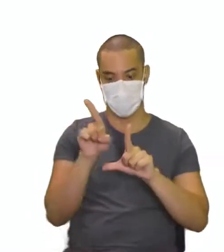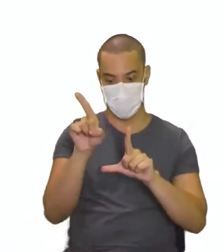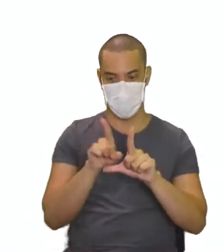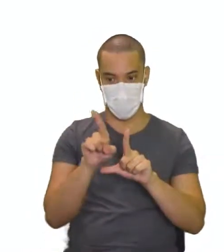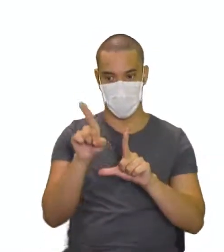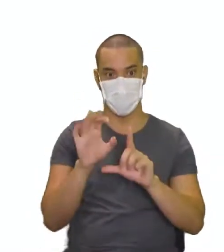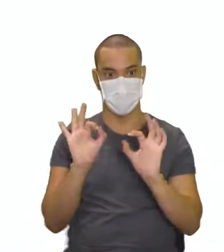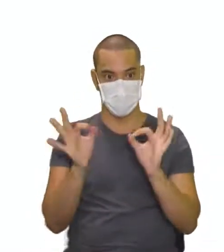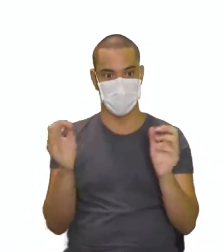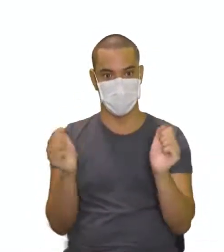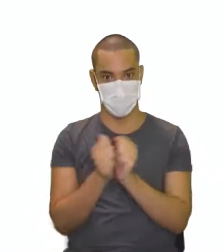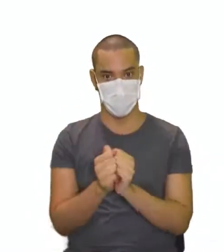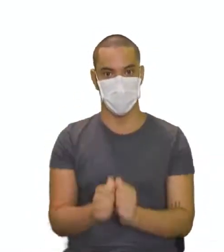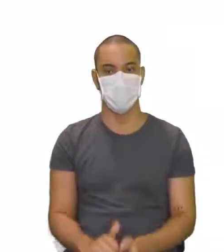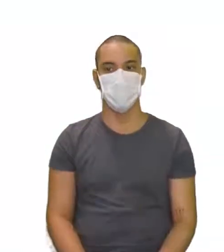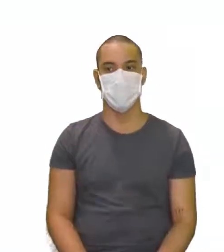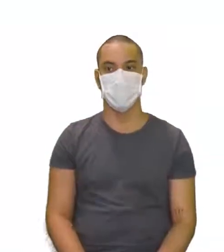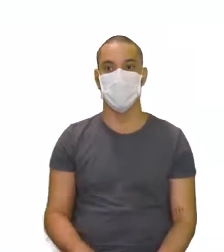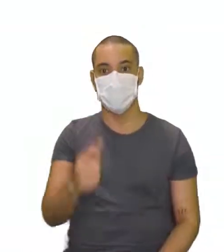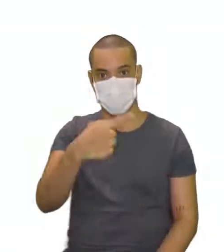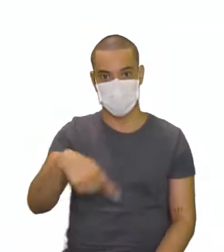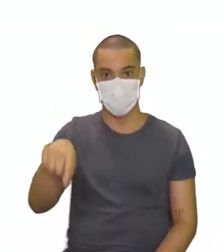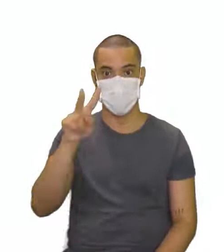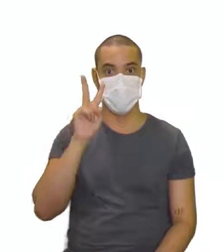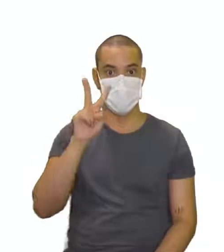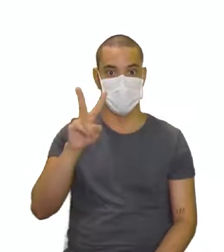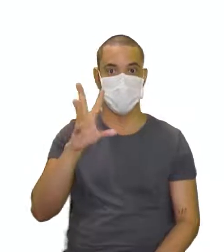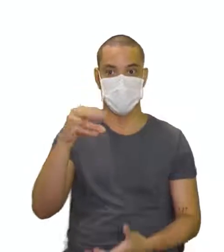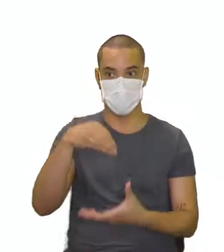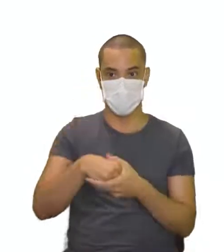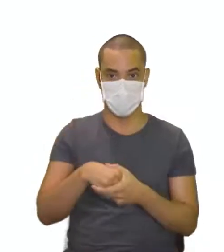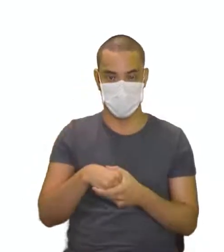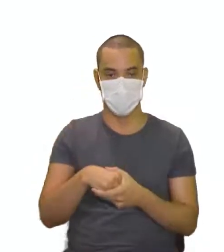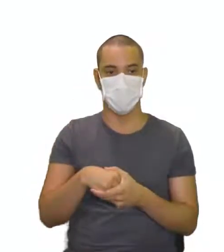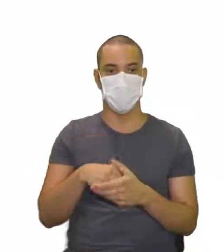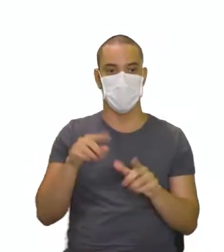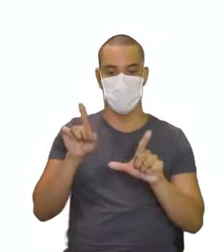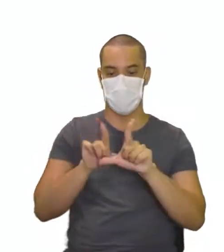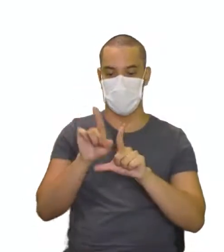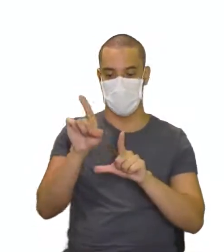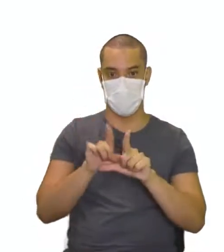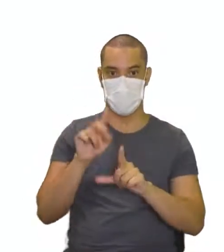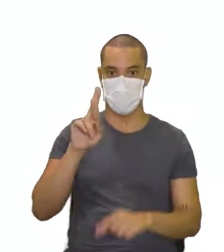aí. Vocês podem ver que pelo gráfico do receptor,